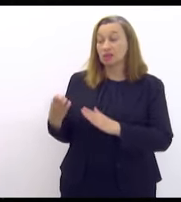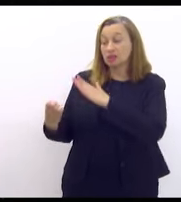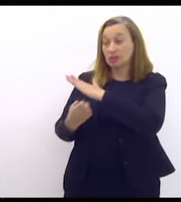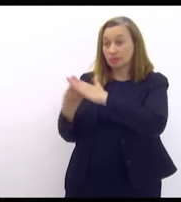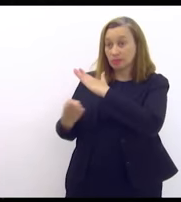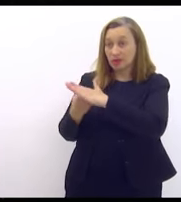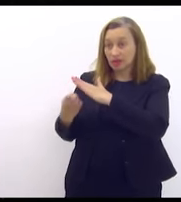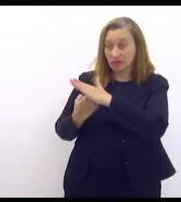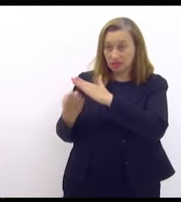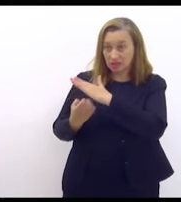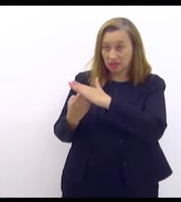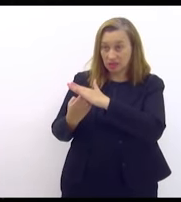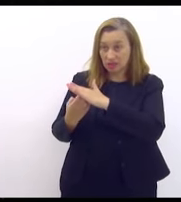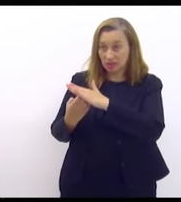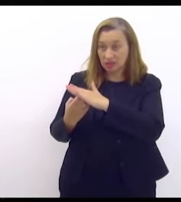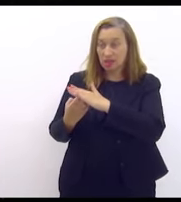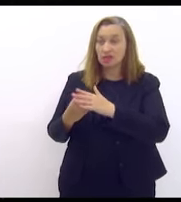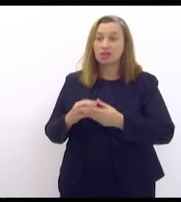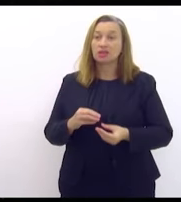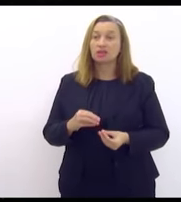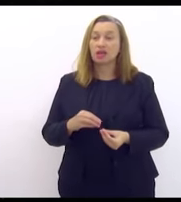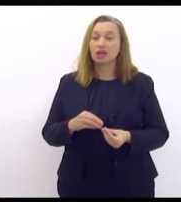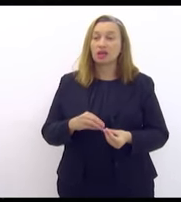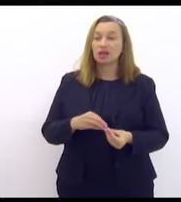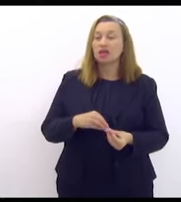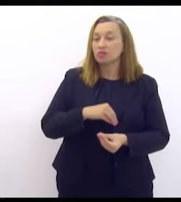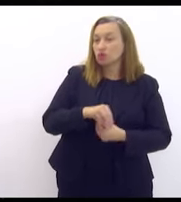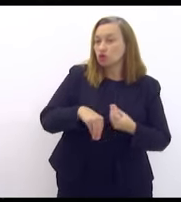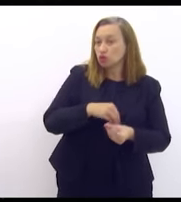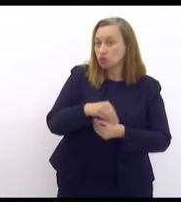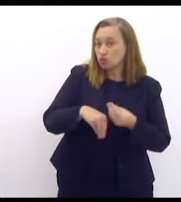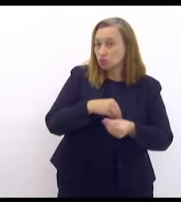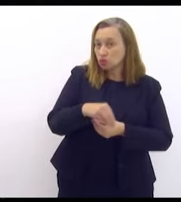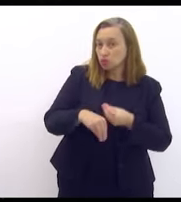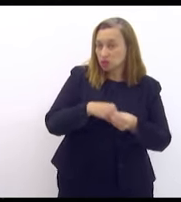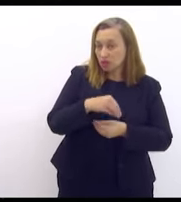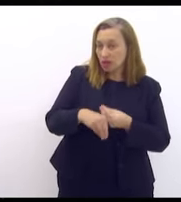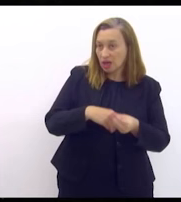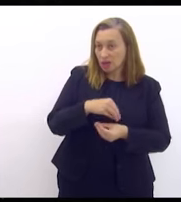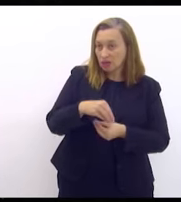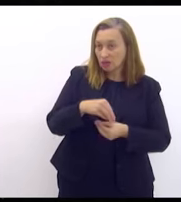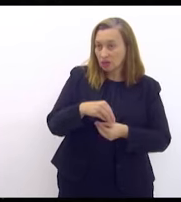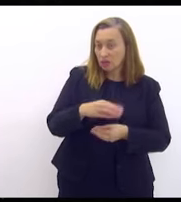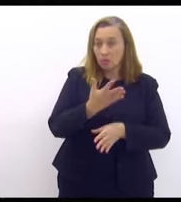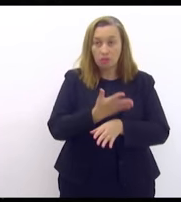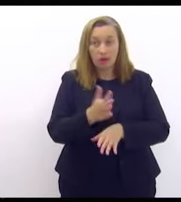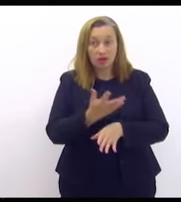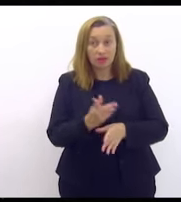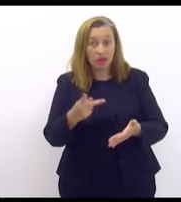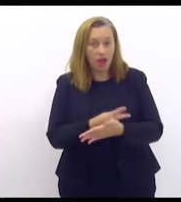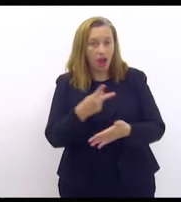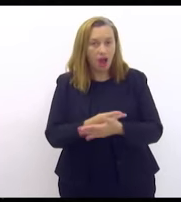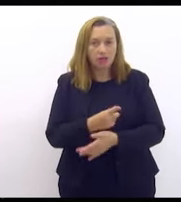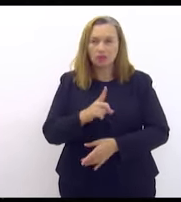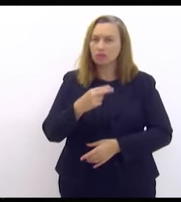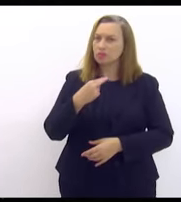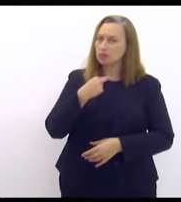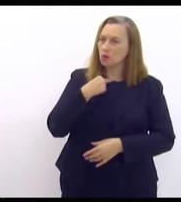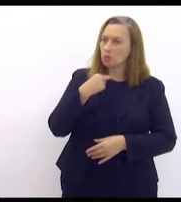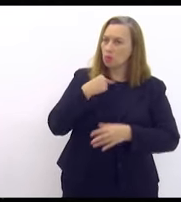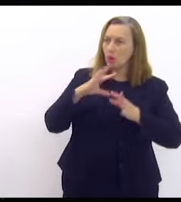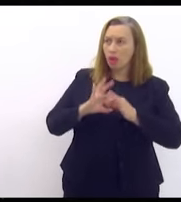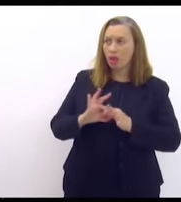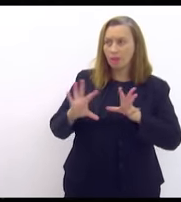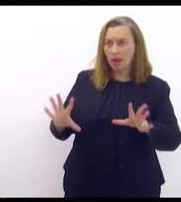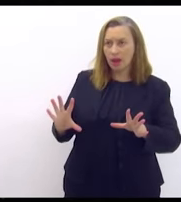estarem envolvidas em práticas delituosas como aquelas elencadas, não nos permite autorizar a concessão